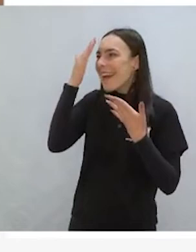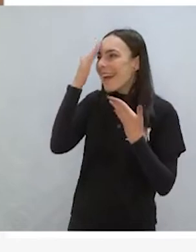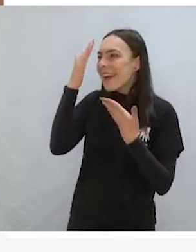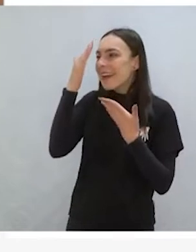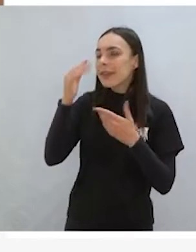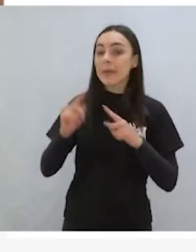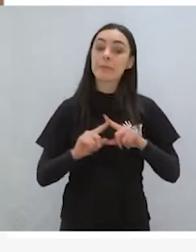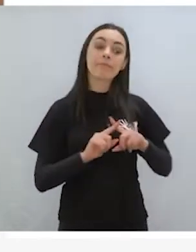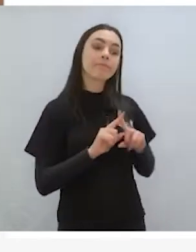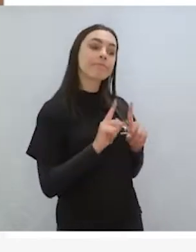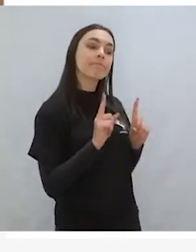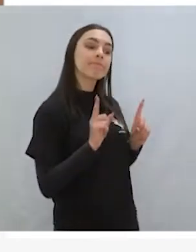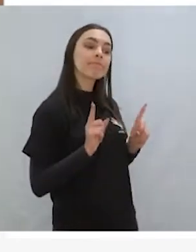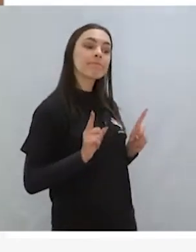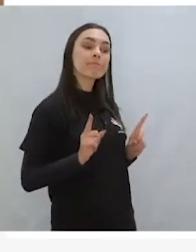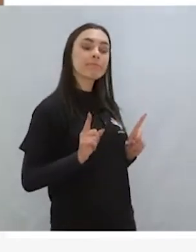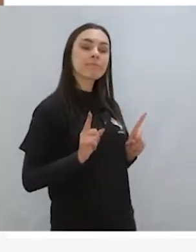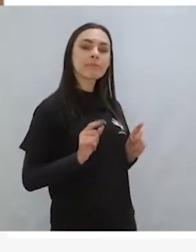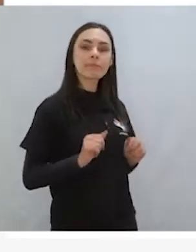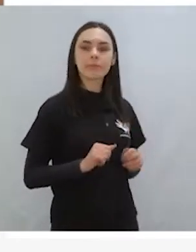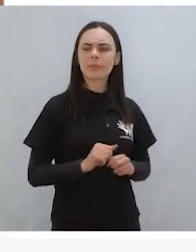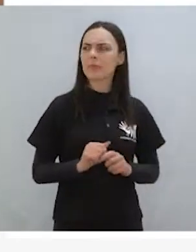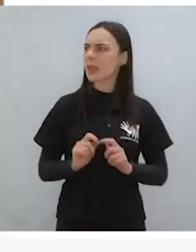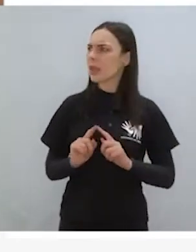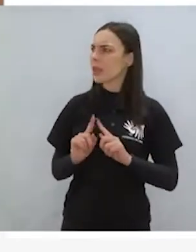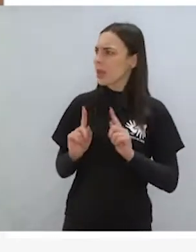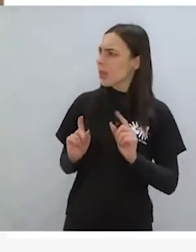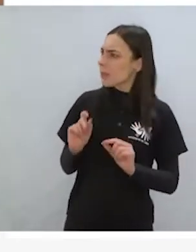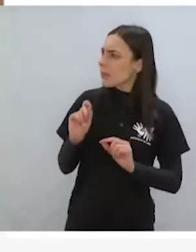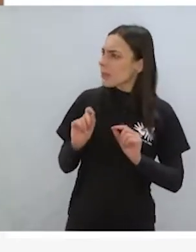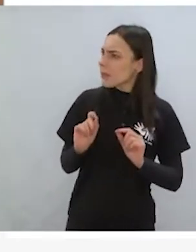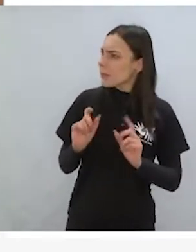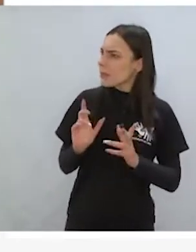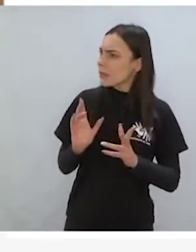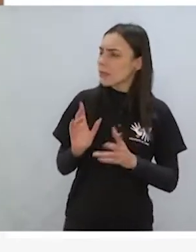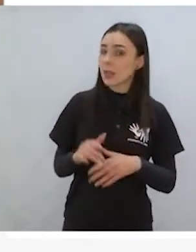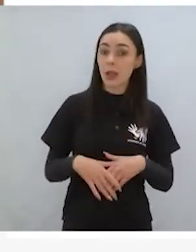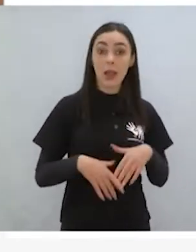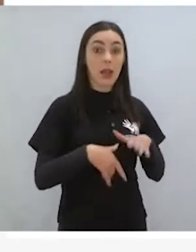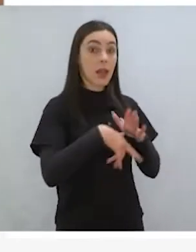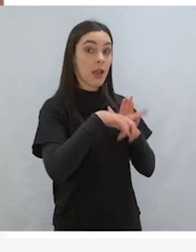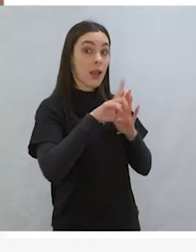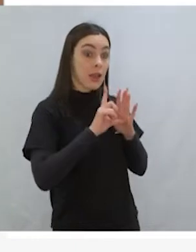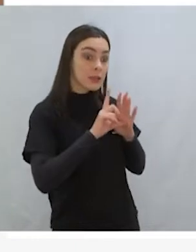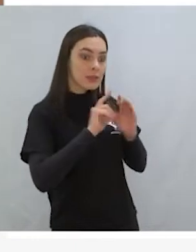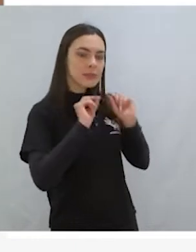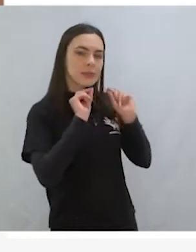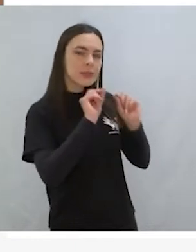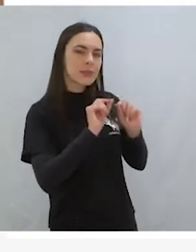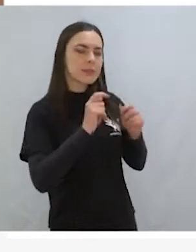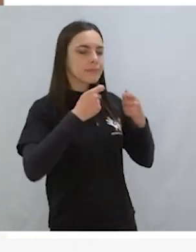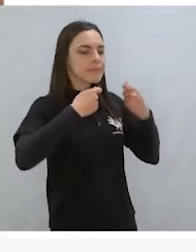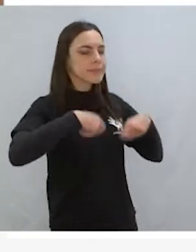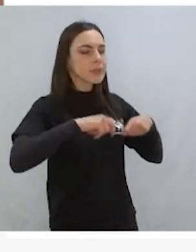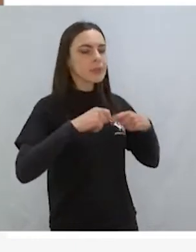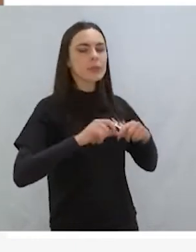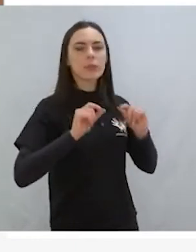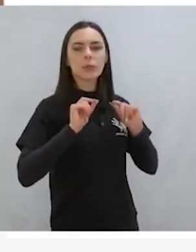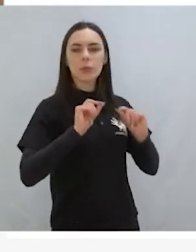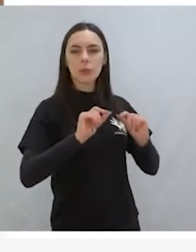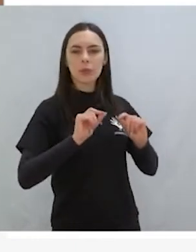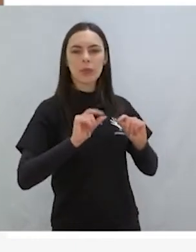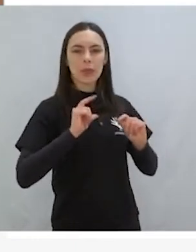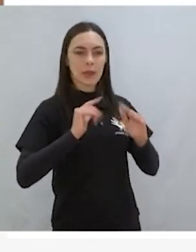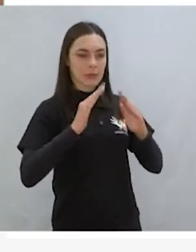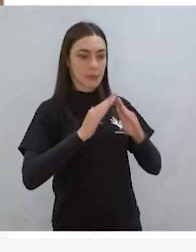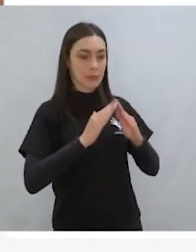"Obrigada, mas..." "Mas o quê?" "Mas antes você terá que